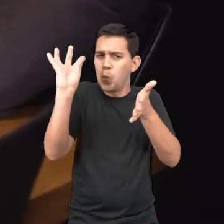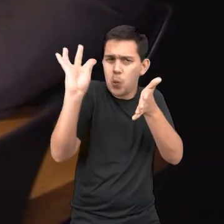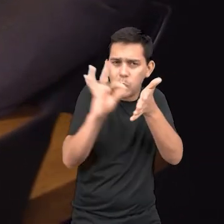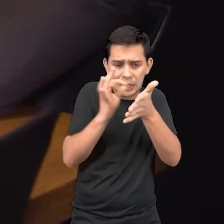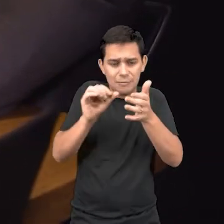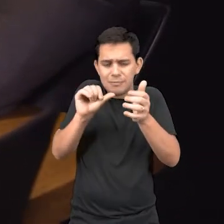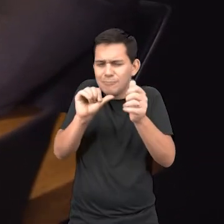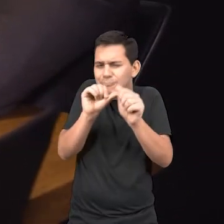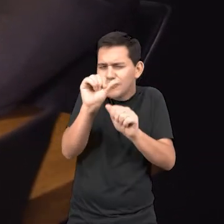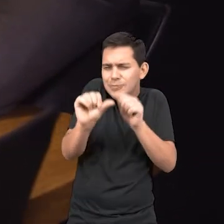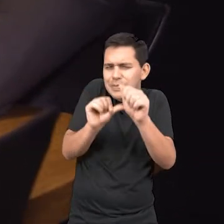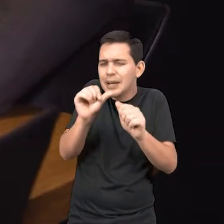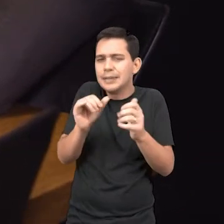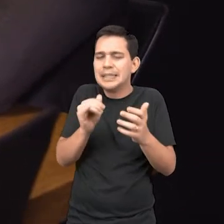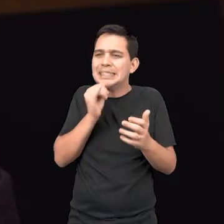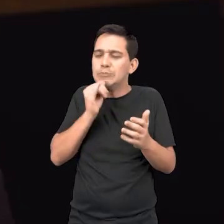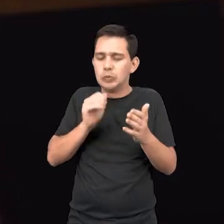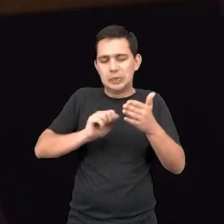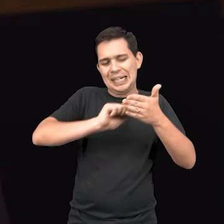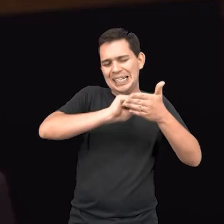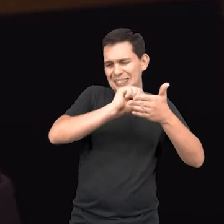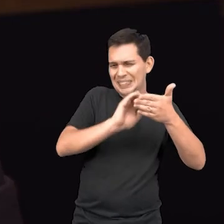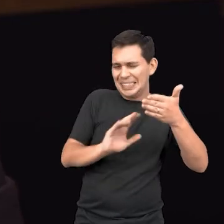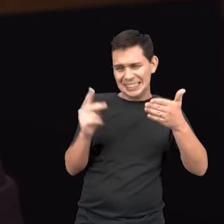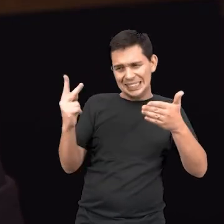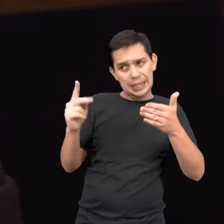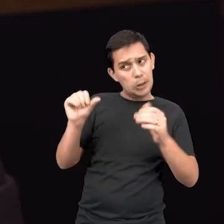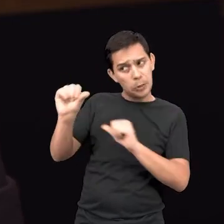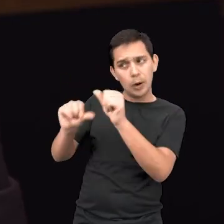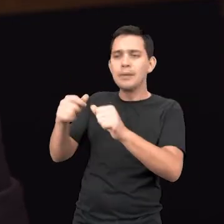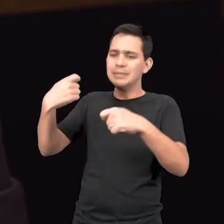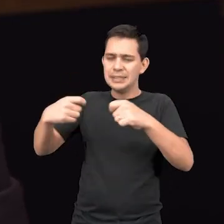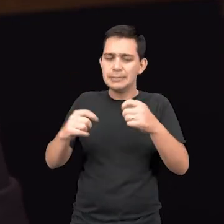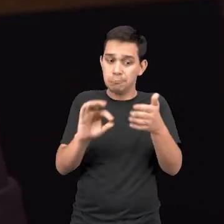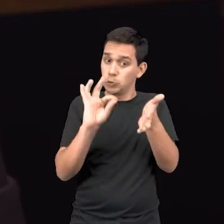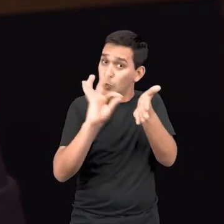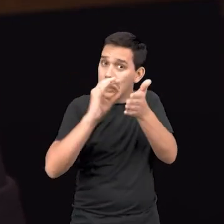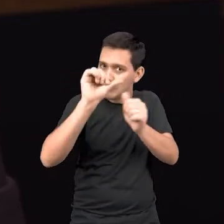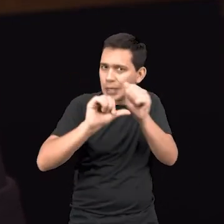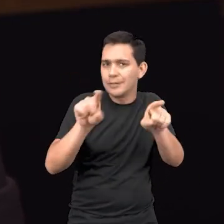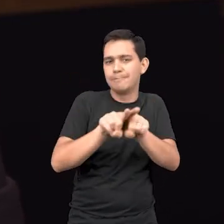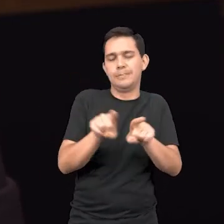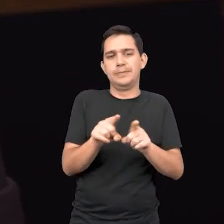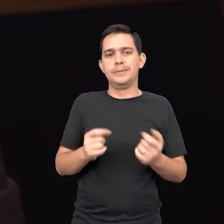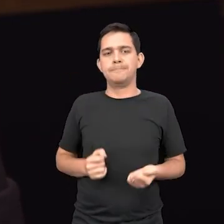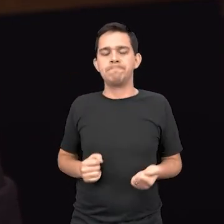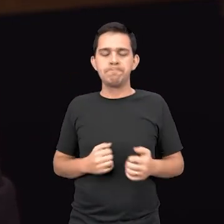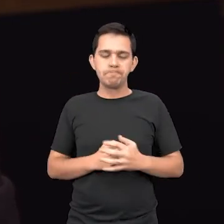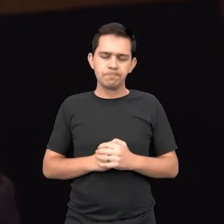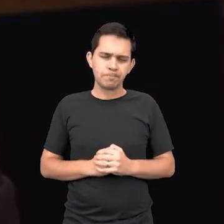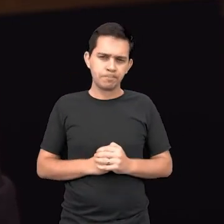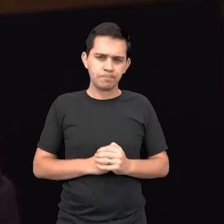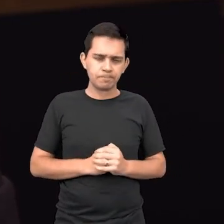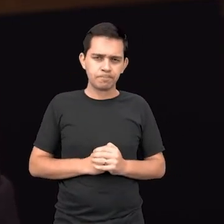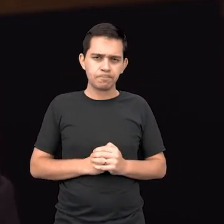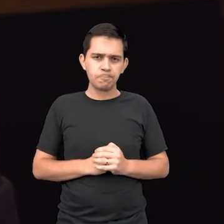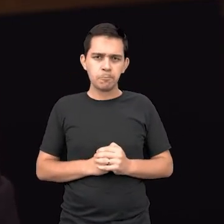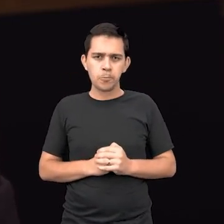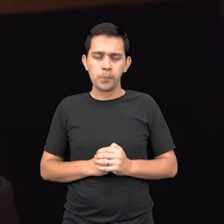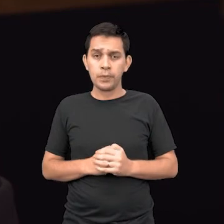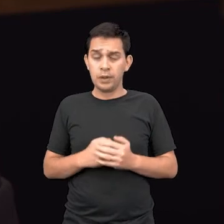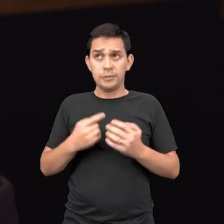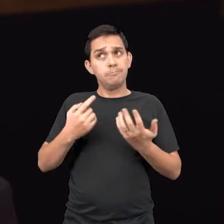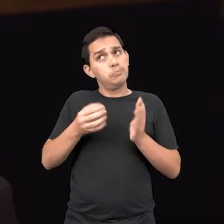caso haja a mudança de função. Olha, ao meu ver, sempre bom você